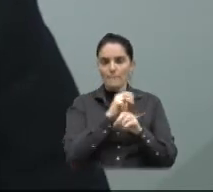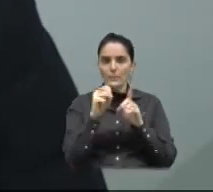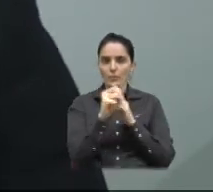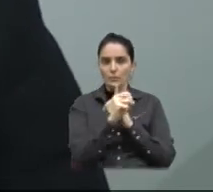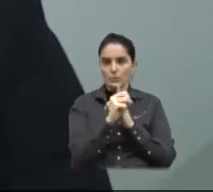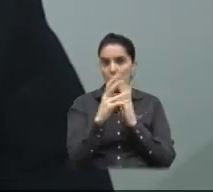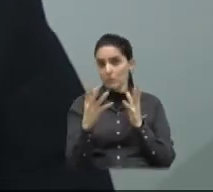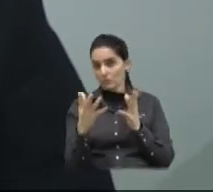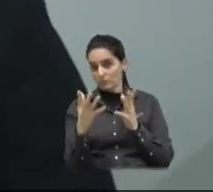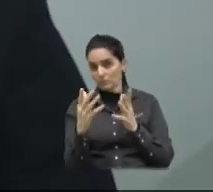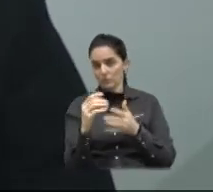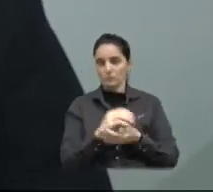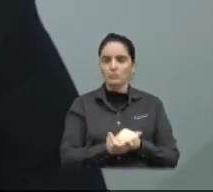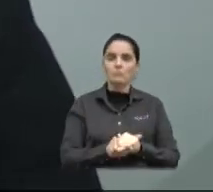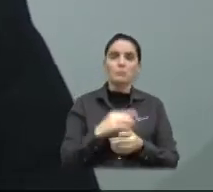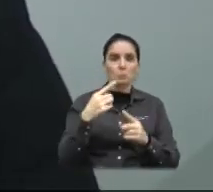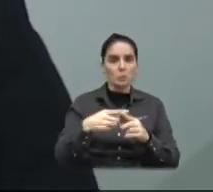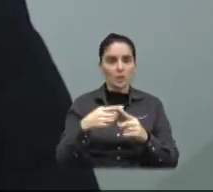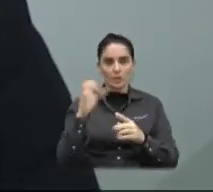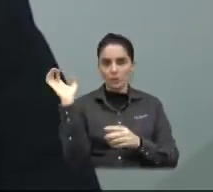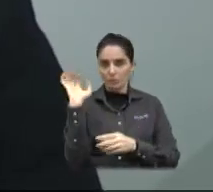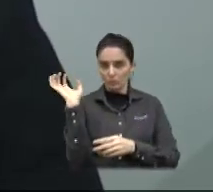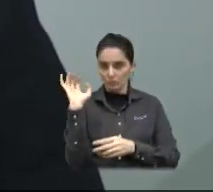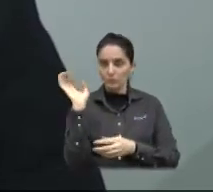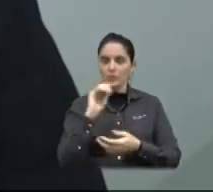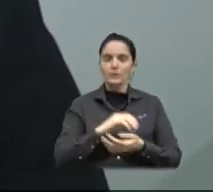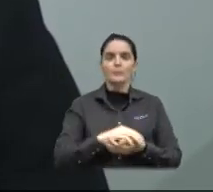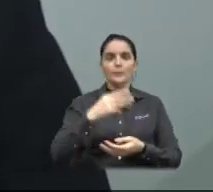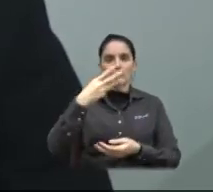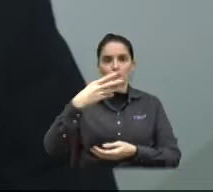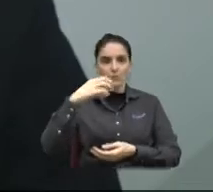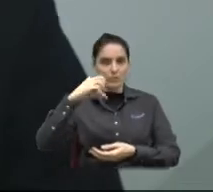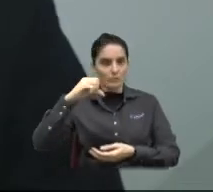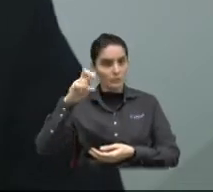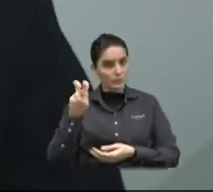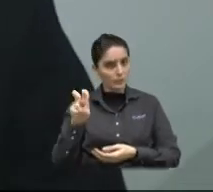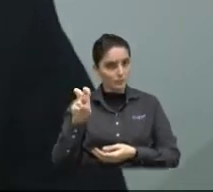montante esse número de 395